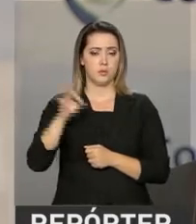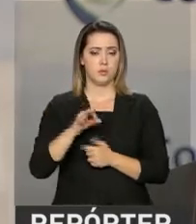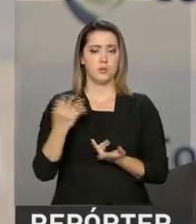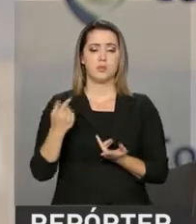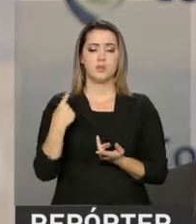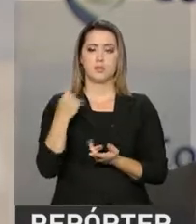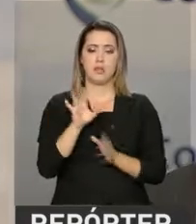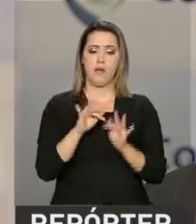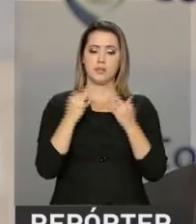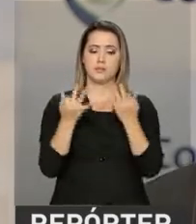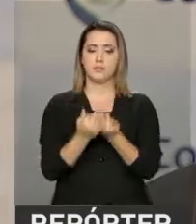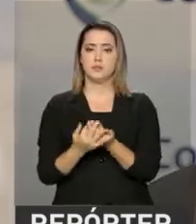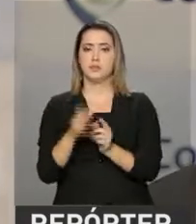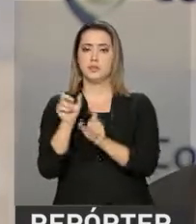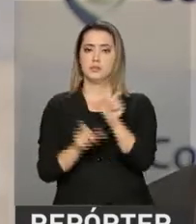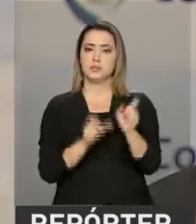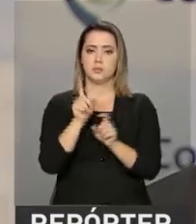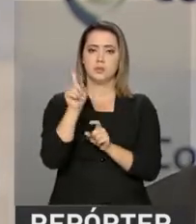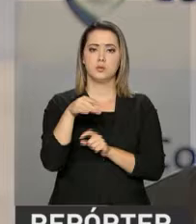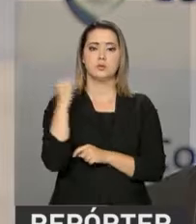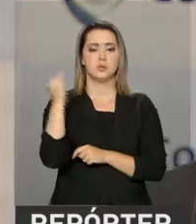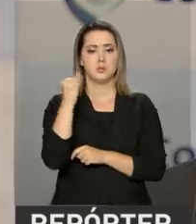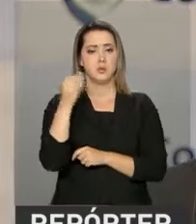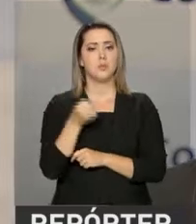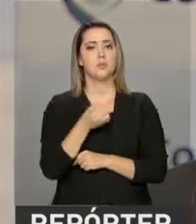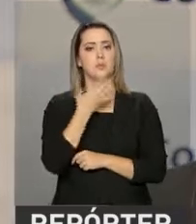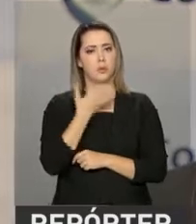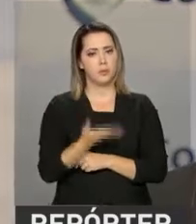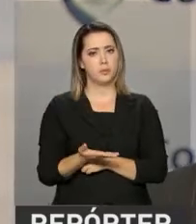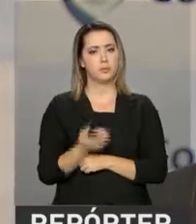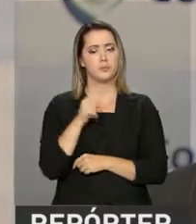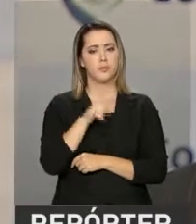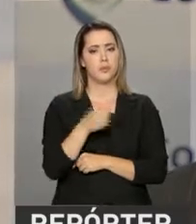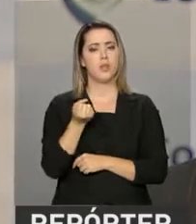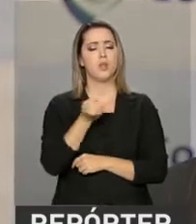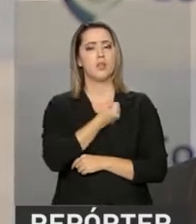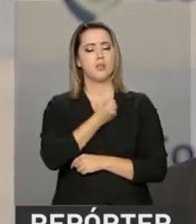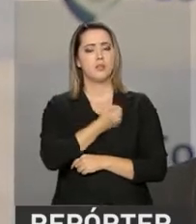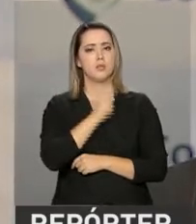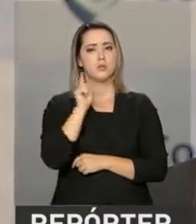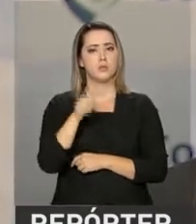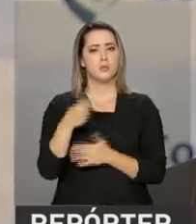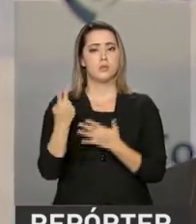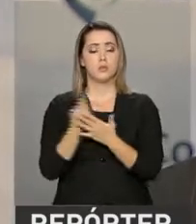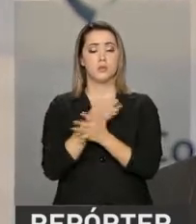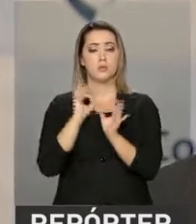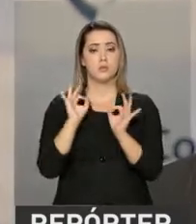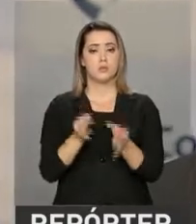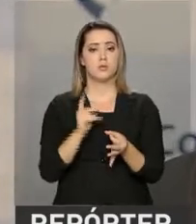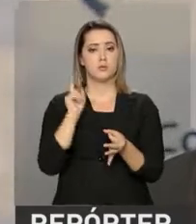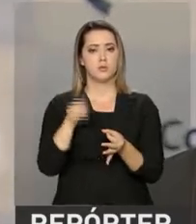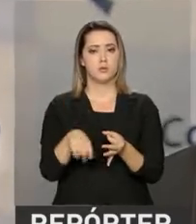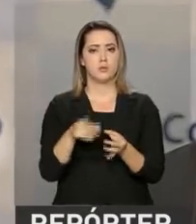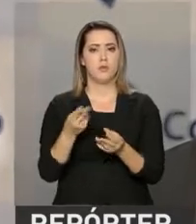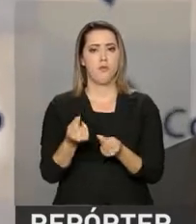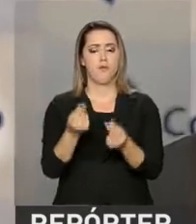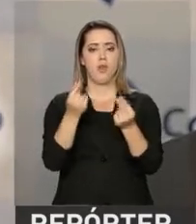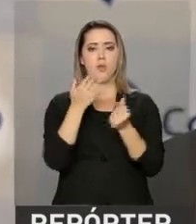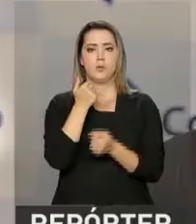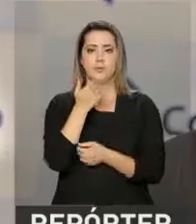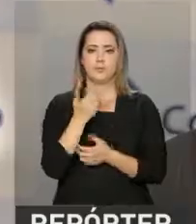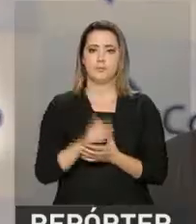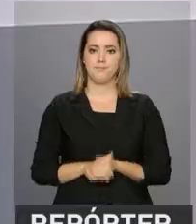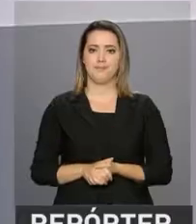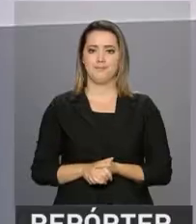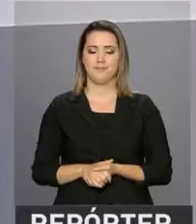de vista das famílias, do consumo, é extremamente positivo. E nesse número, que pesou de forma muito efetiva, realmente foram o preço dos alimentos.